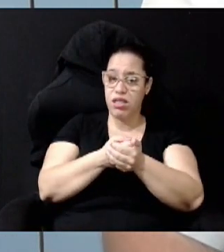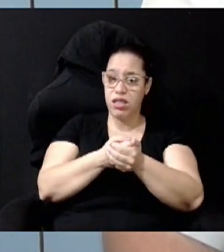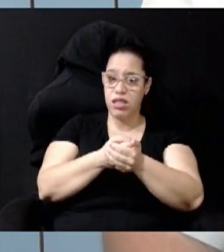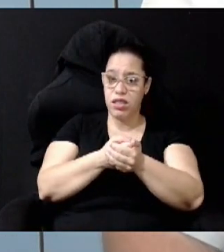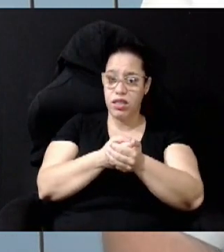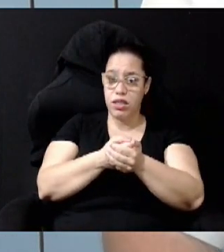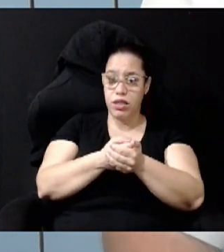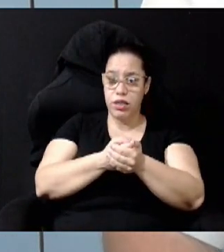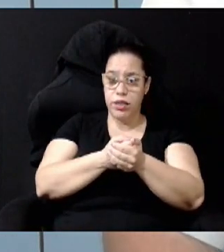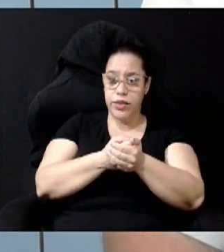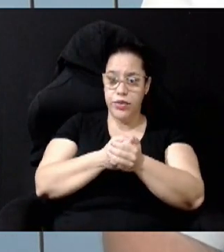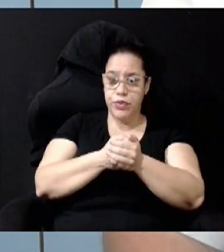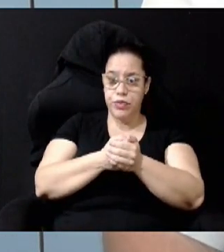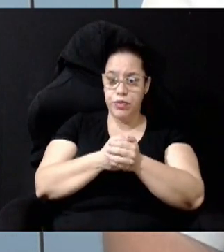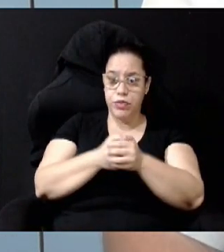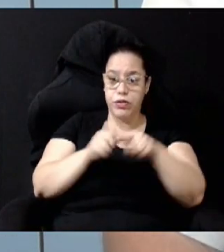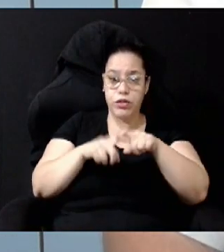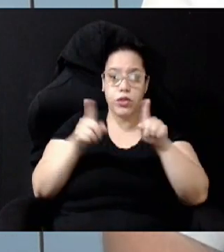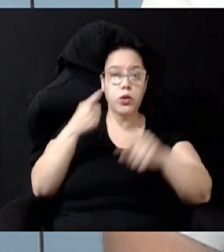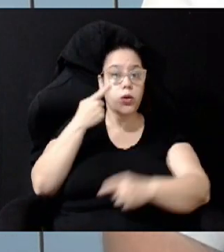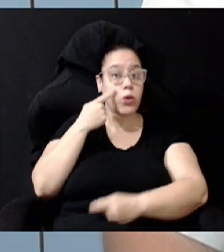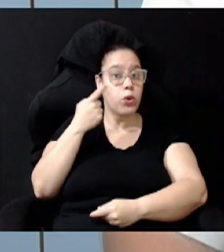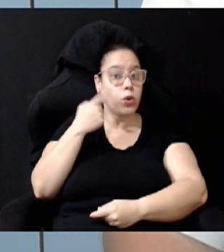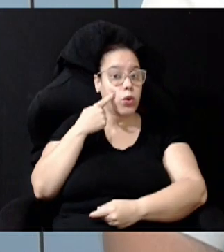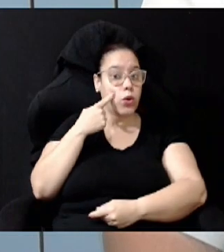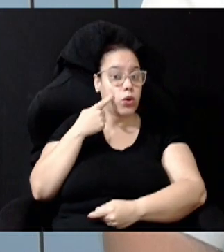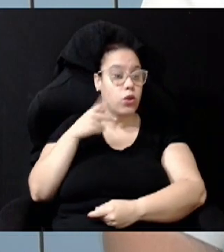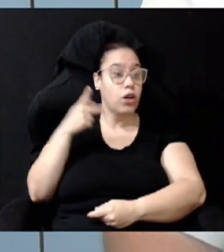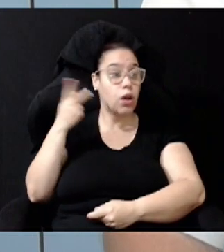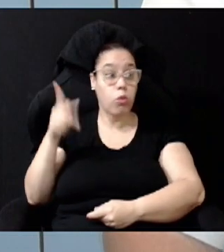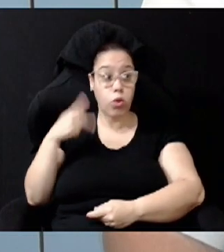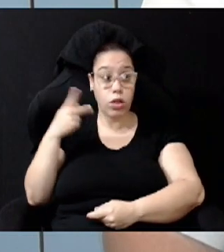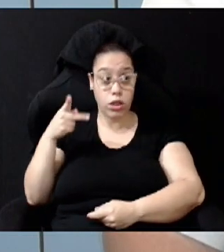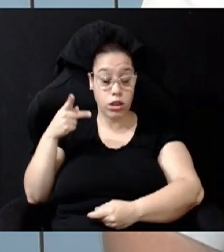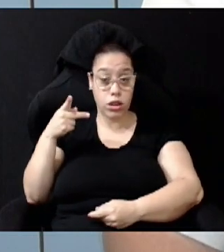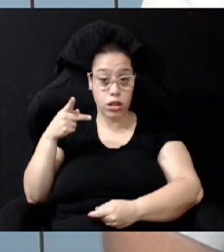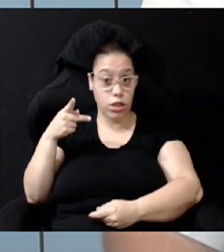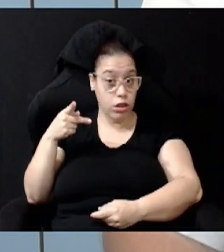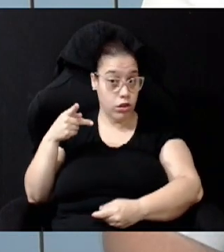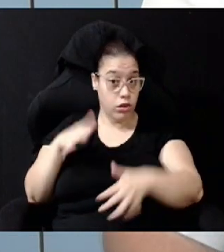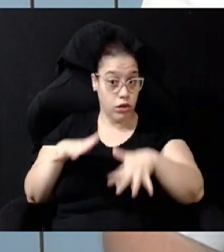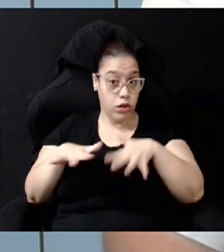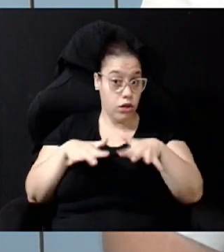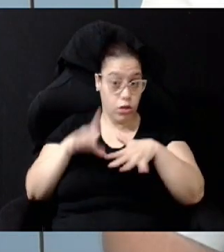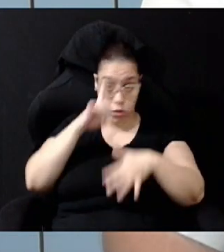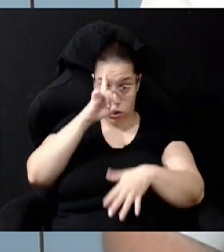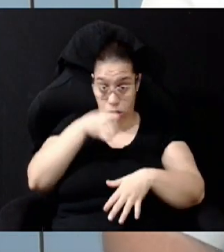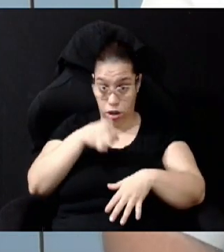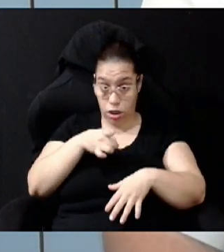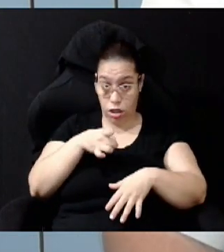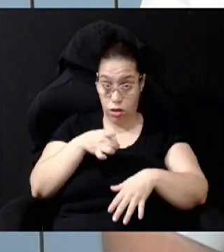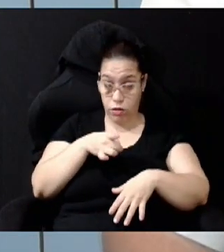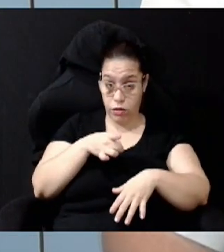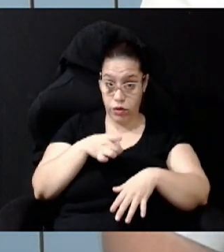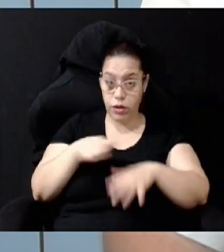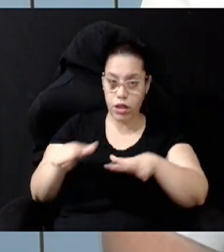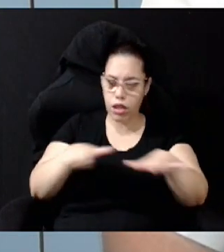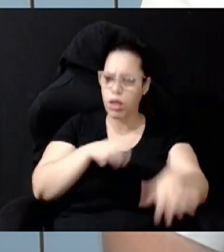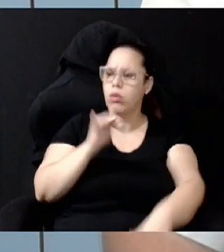generalizada, mas também de um olhar na política, no momento da decisão. Essa semana, por exemplo,